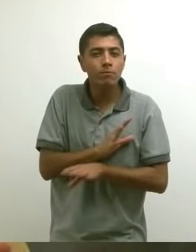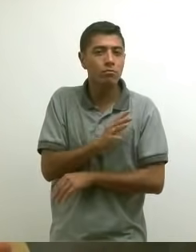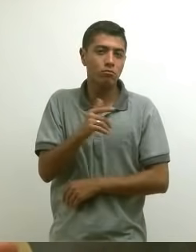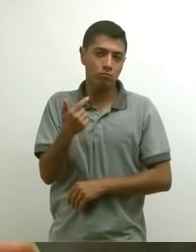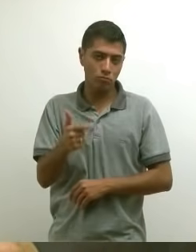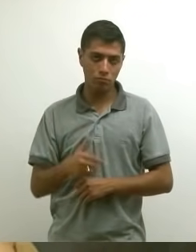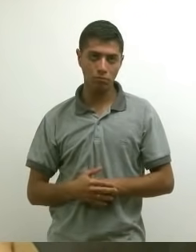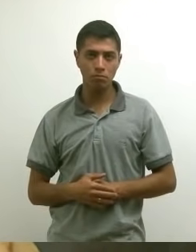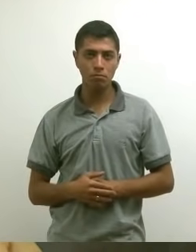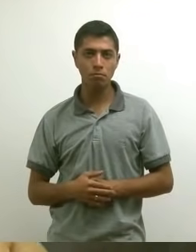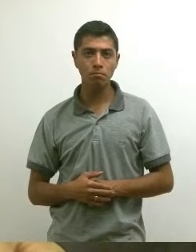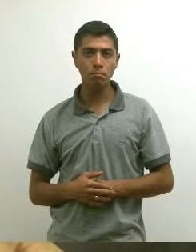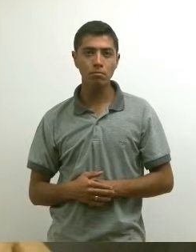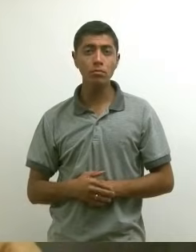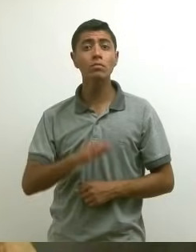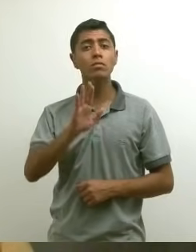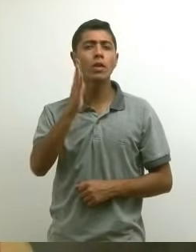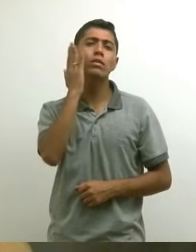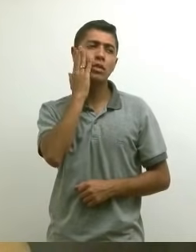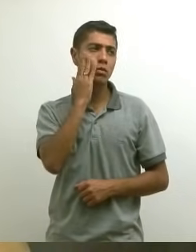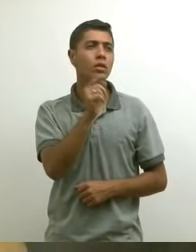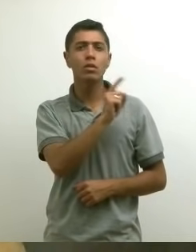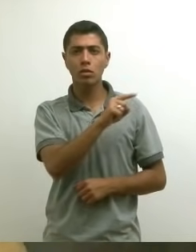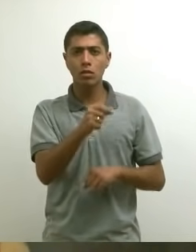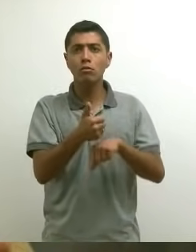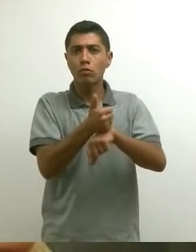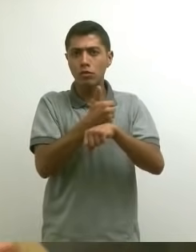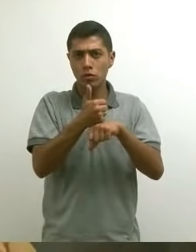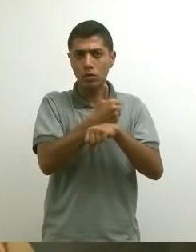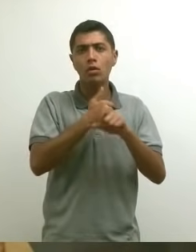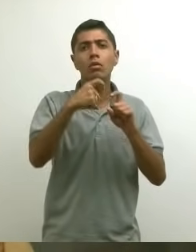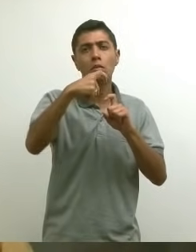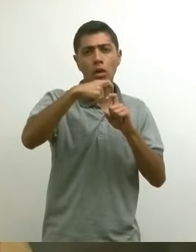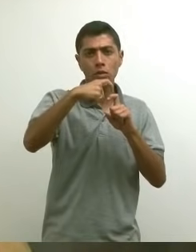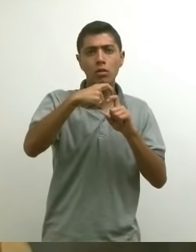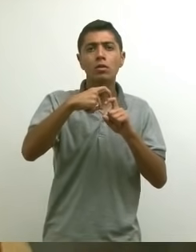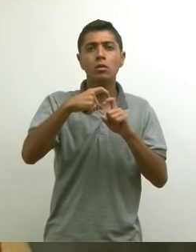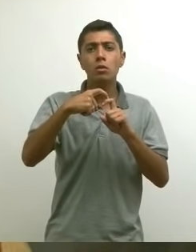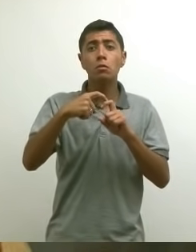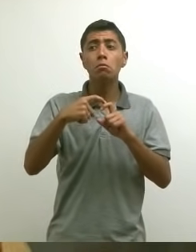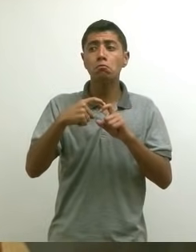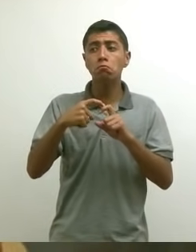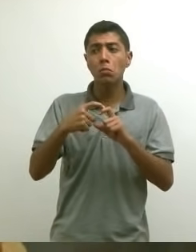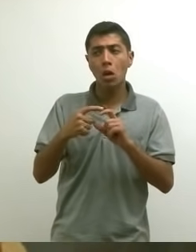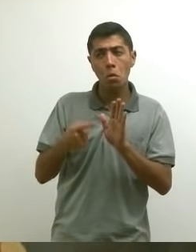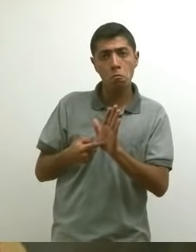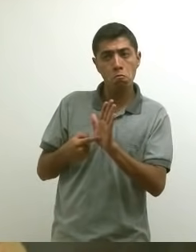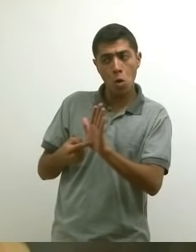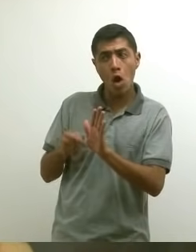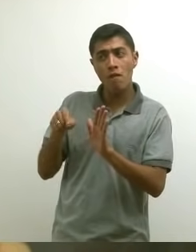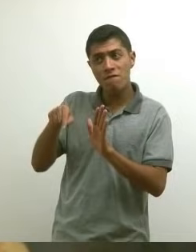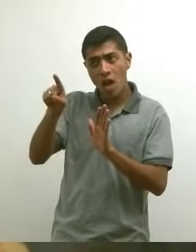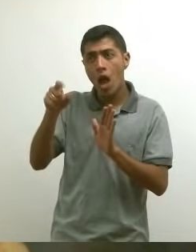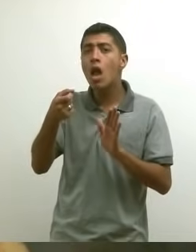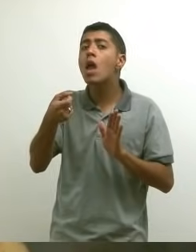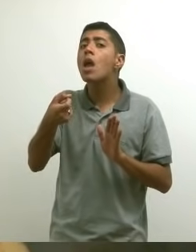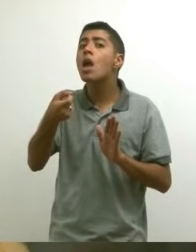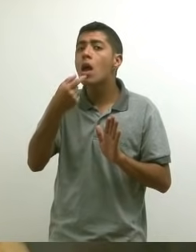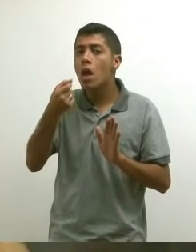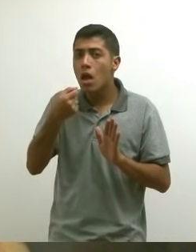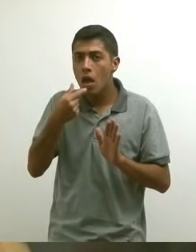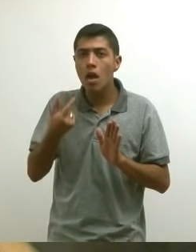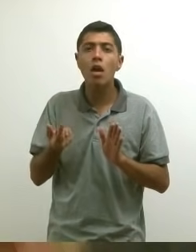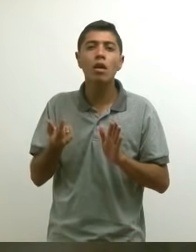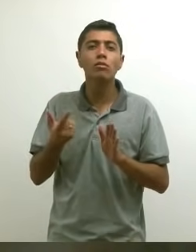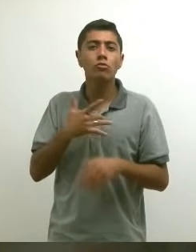dos profissionais de saúde especialmente os médicos têm que ser baseada em evidências medicina baseada em evidência